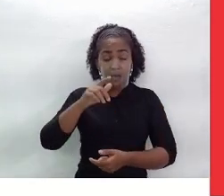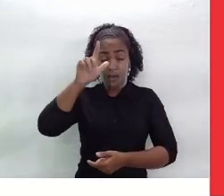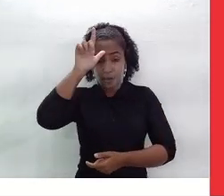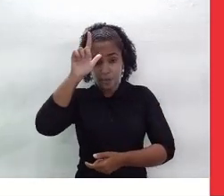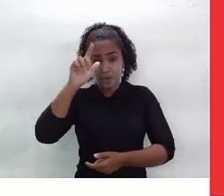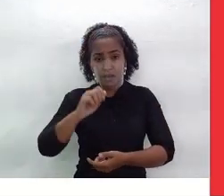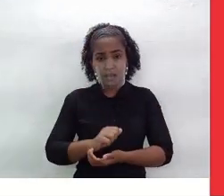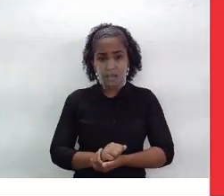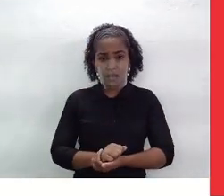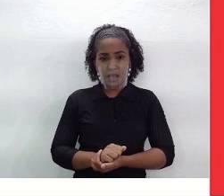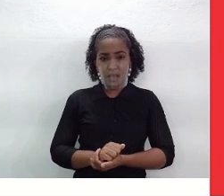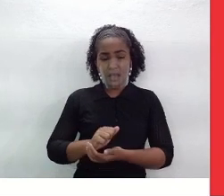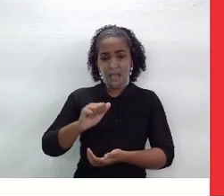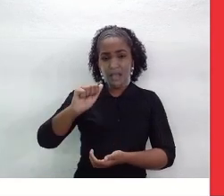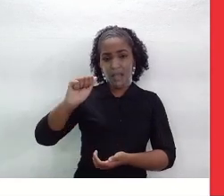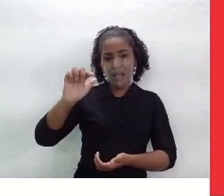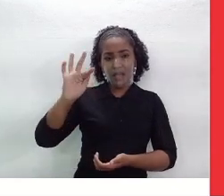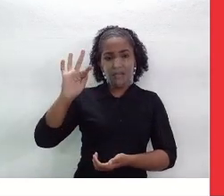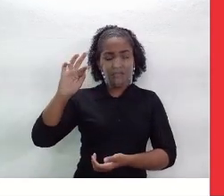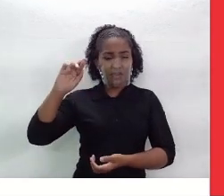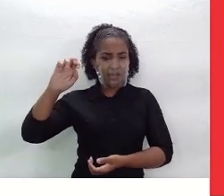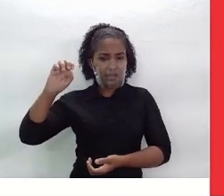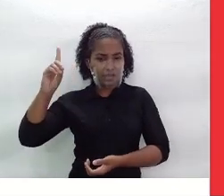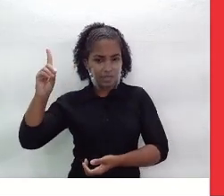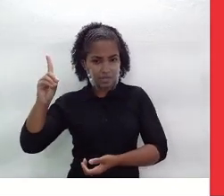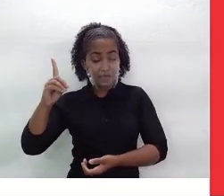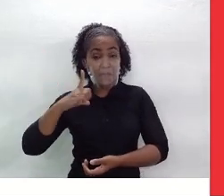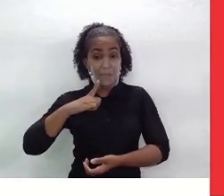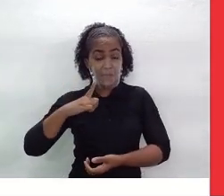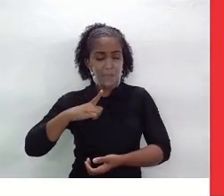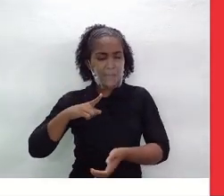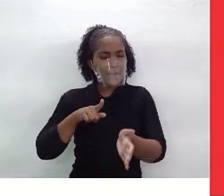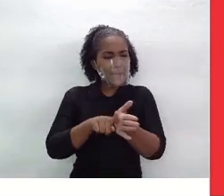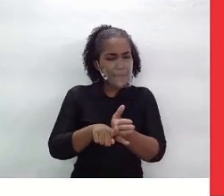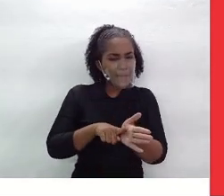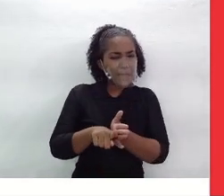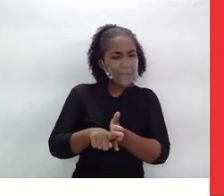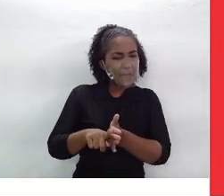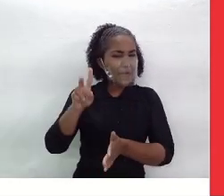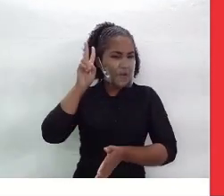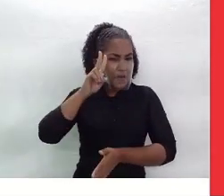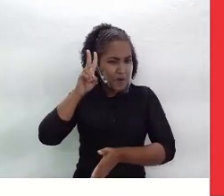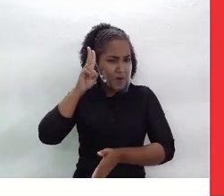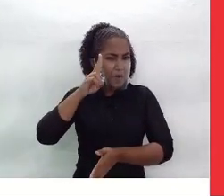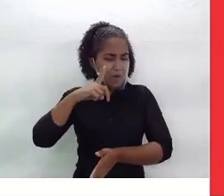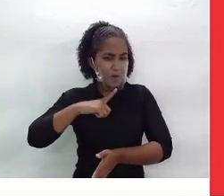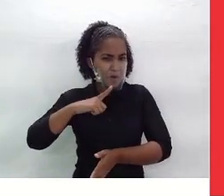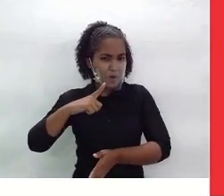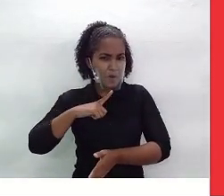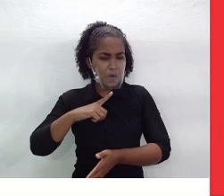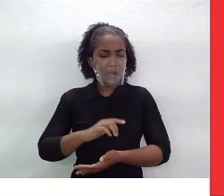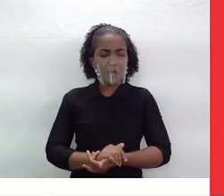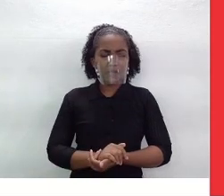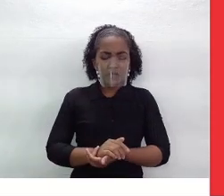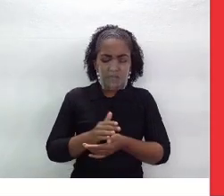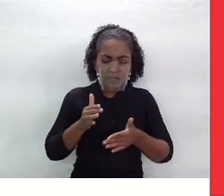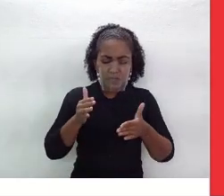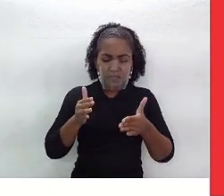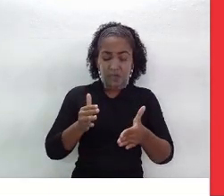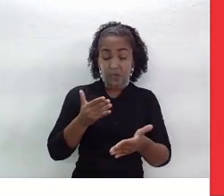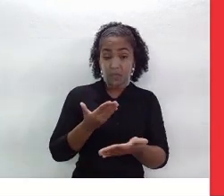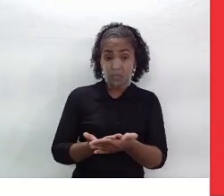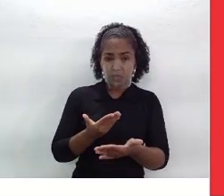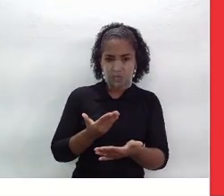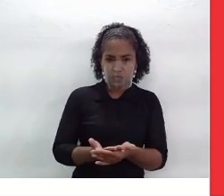de Alfred Wegener, um acadêmico e historiador que se dedicava aí aos